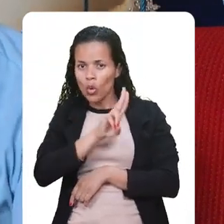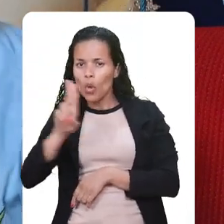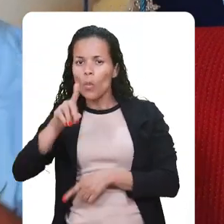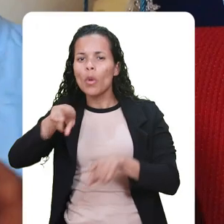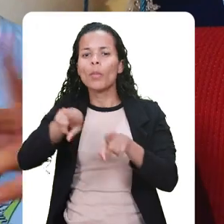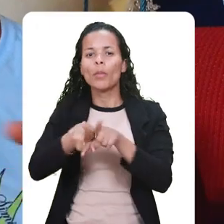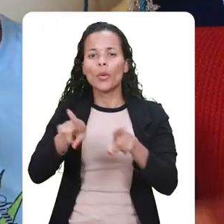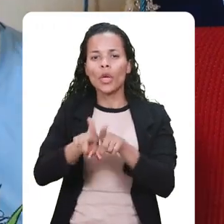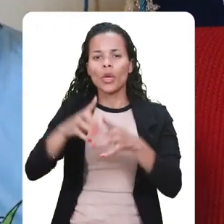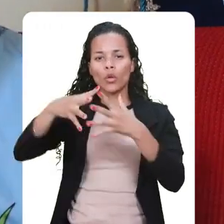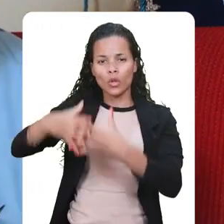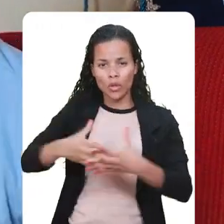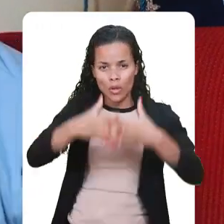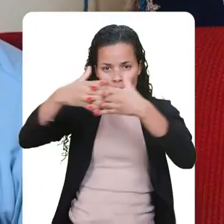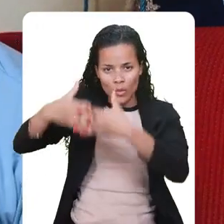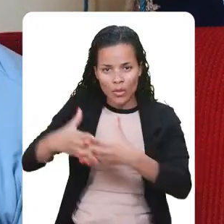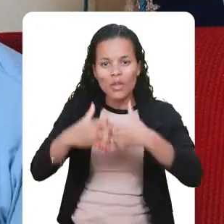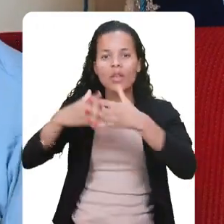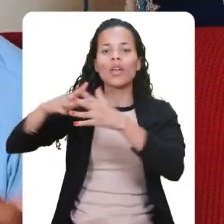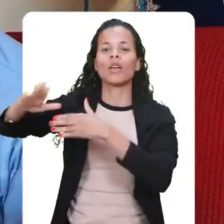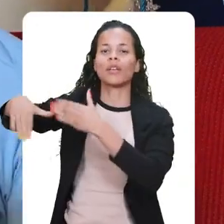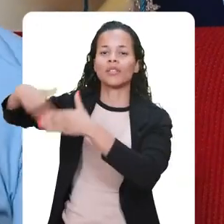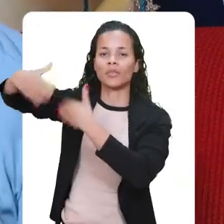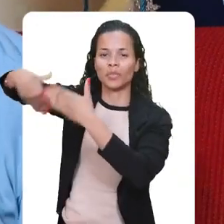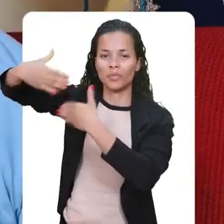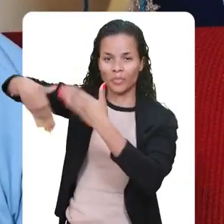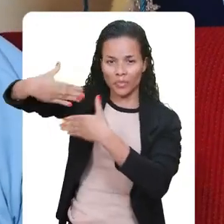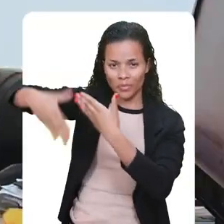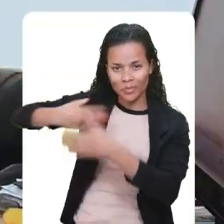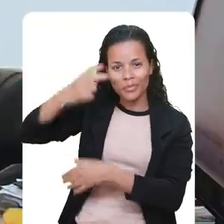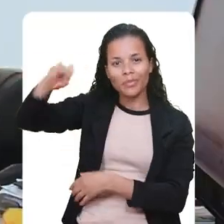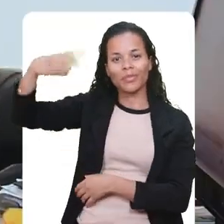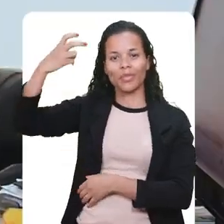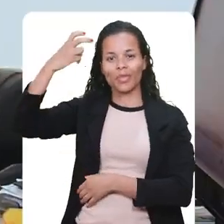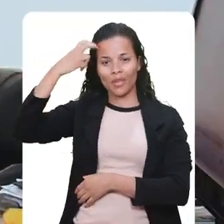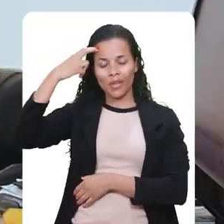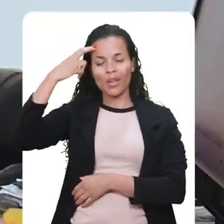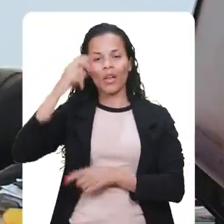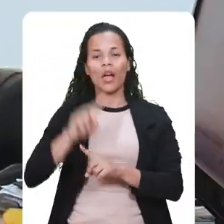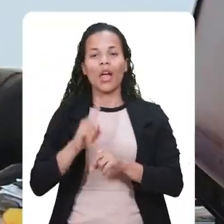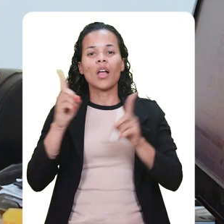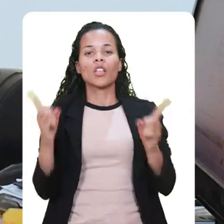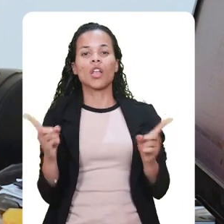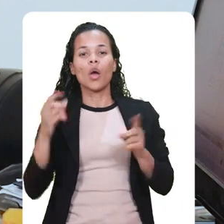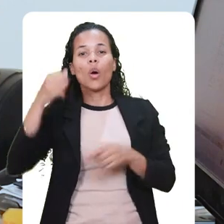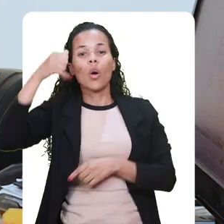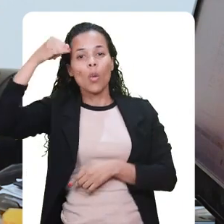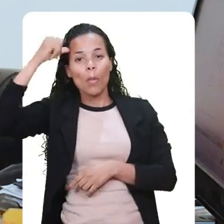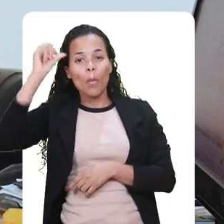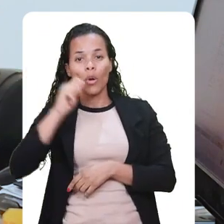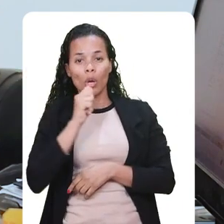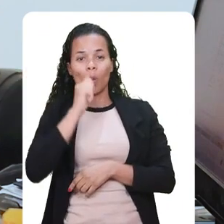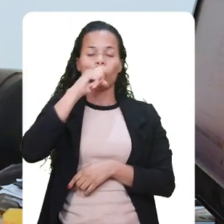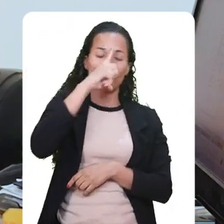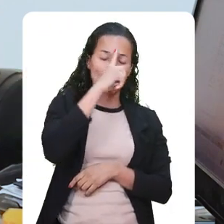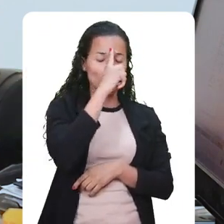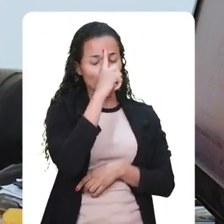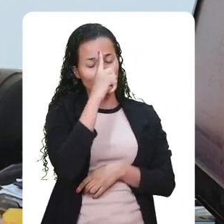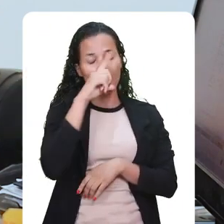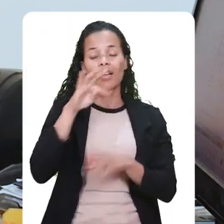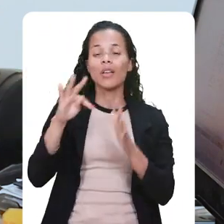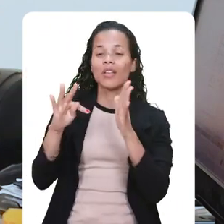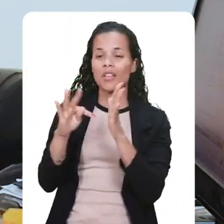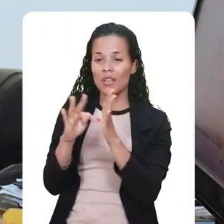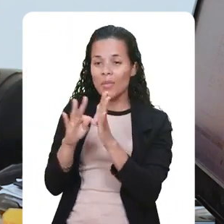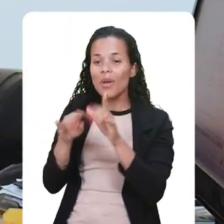por questão dos caminhoneiros ter trazido essa questão dessa cultura. Então, o boi de carnaval de Timbaúba, que passou a ser